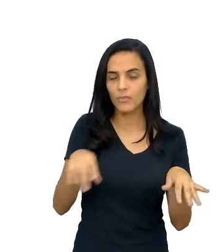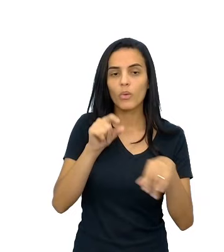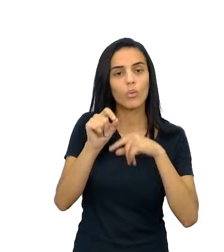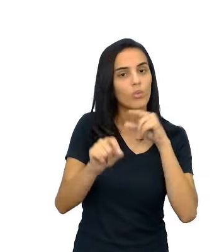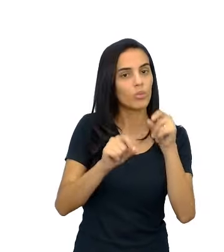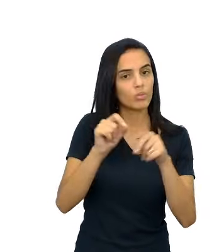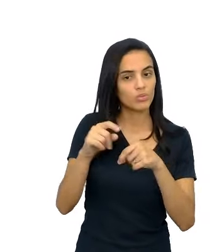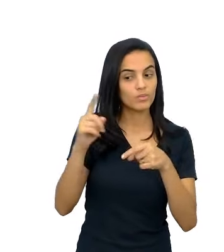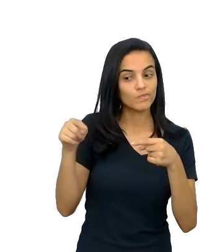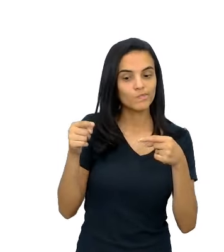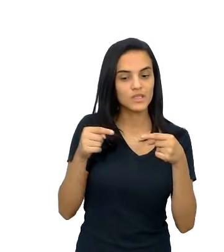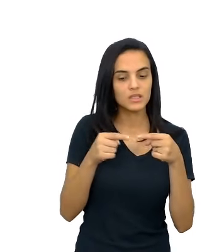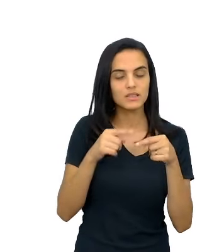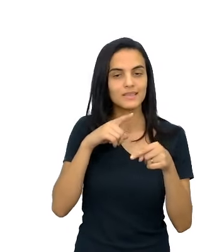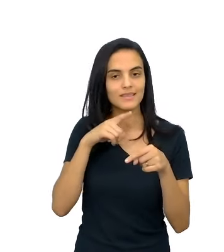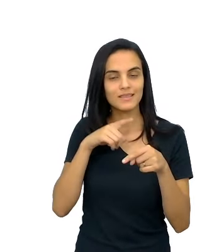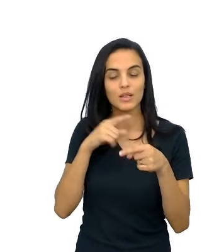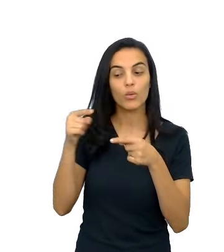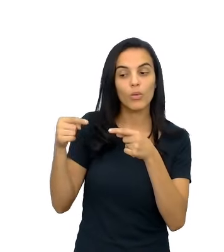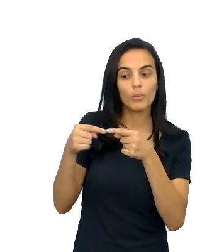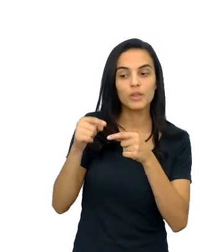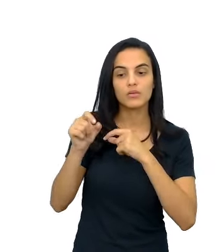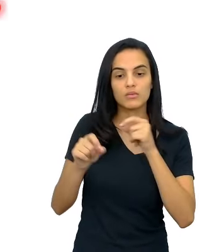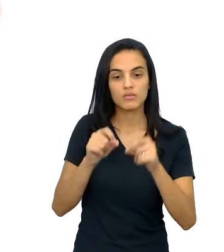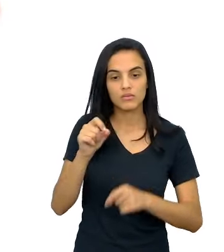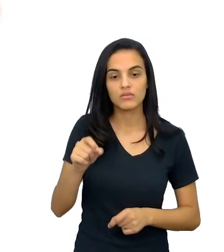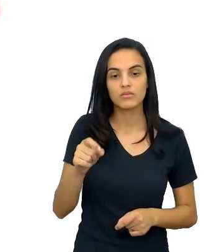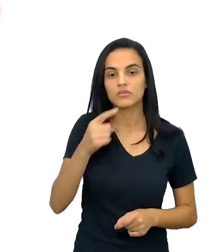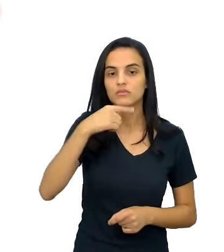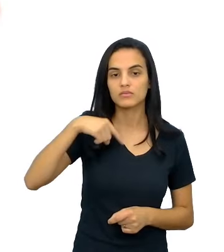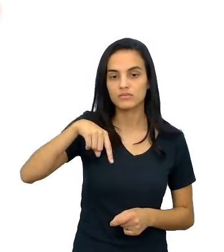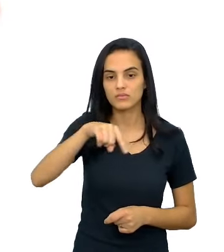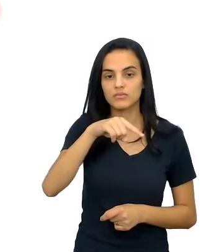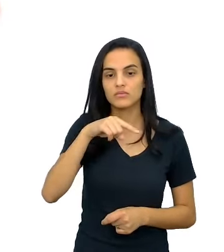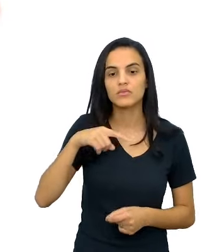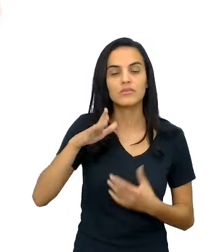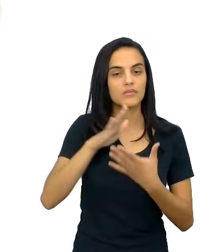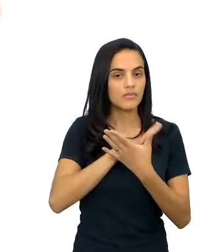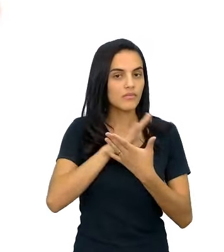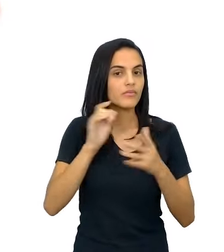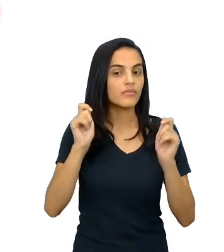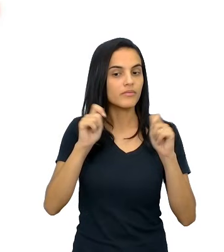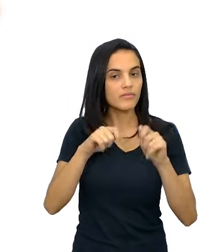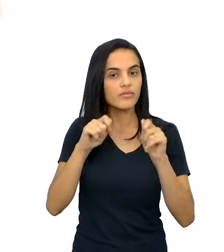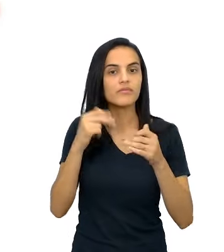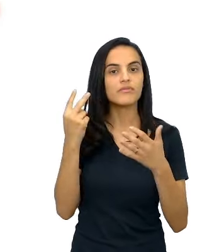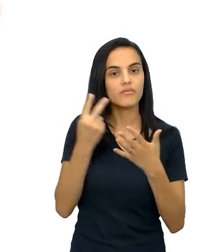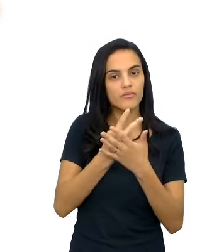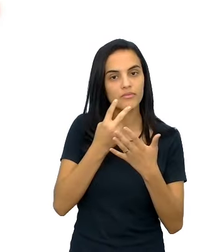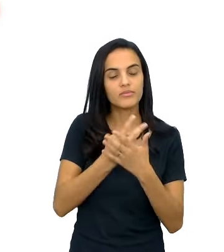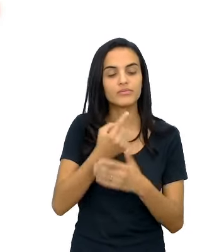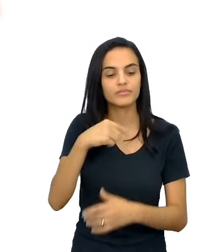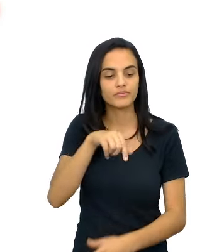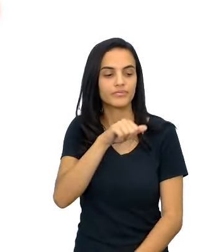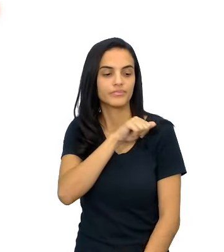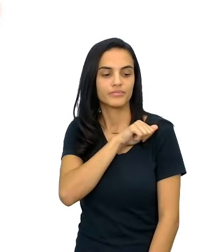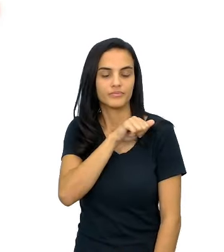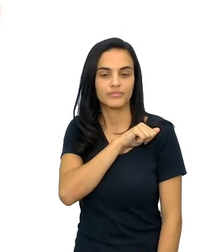em relação ao outro? E aqui a gente trouxe aqui alguns possíveis erros dos estudantes,